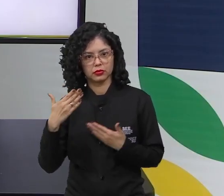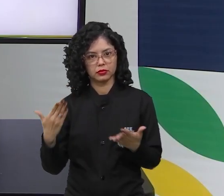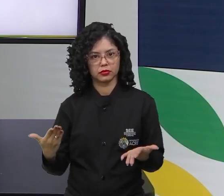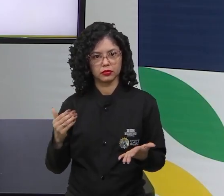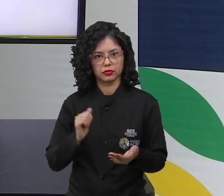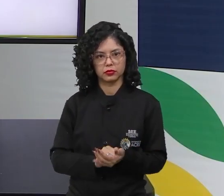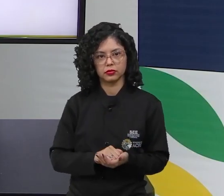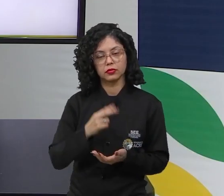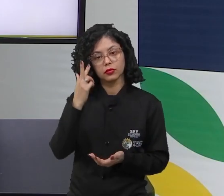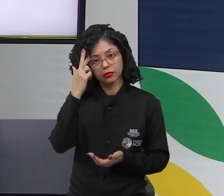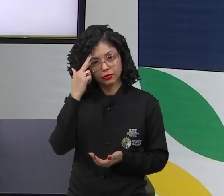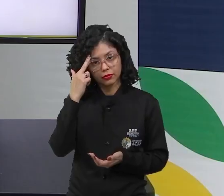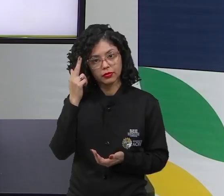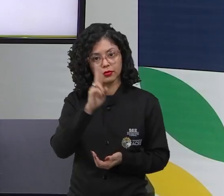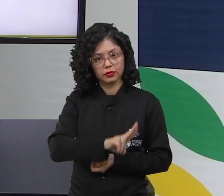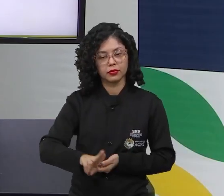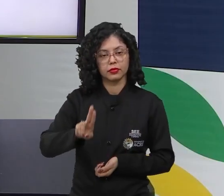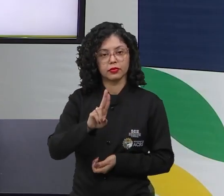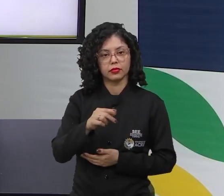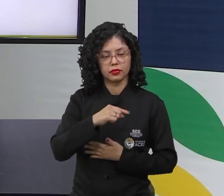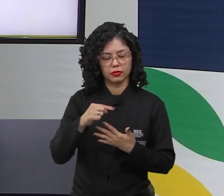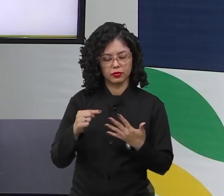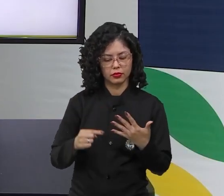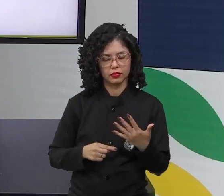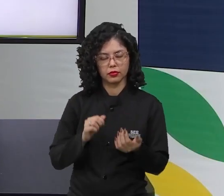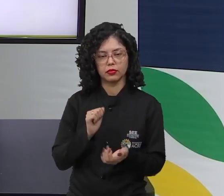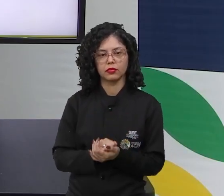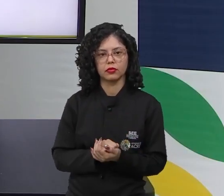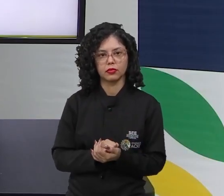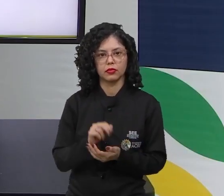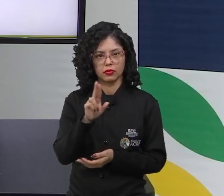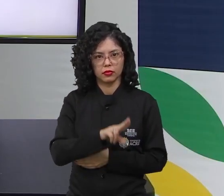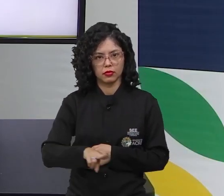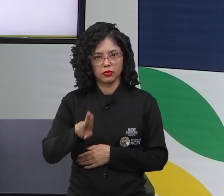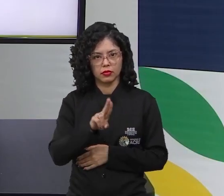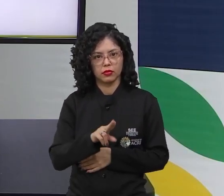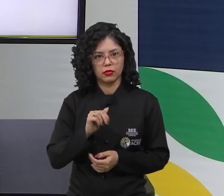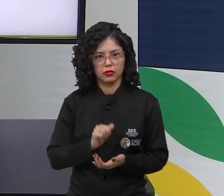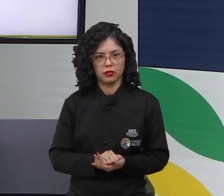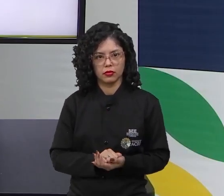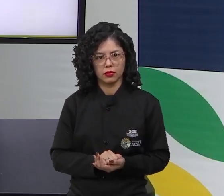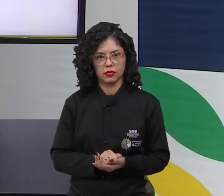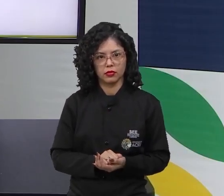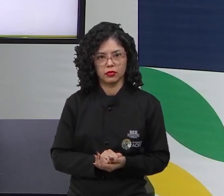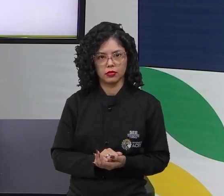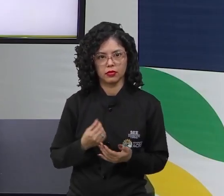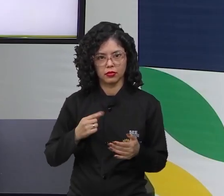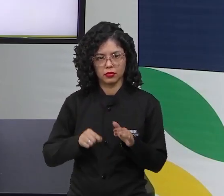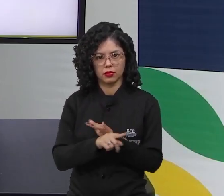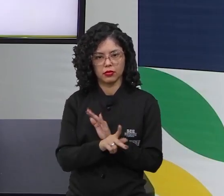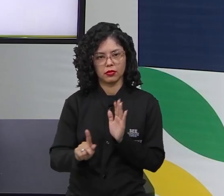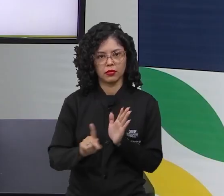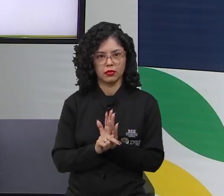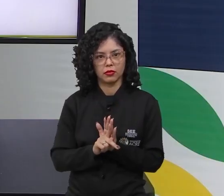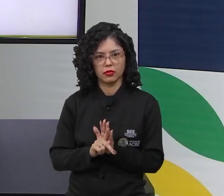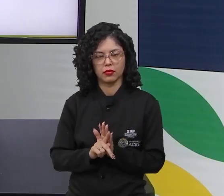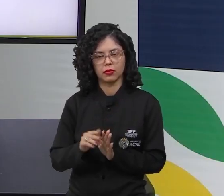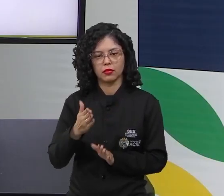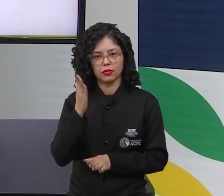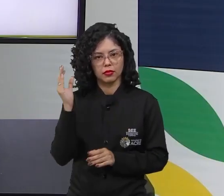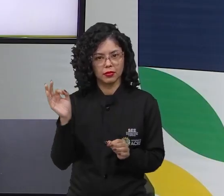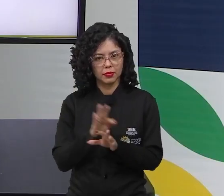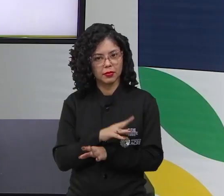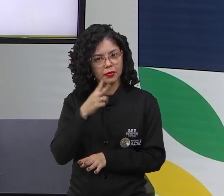música. Então, é muito comum se utilizar esse recurso. Por quê? Porque esse recurso, ele é impregna, você decora,